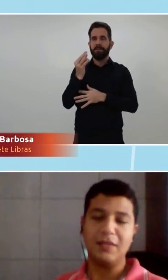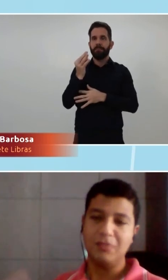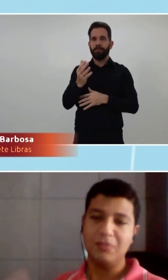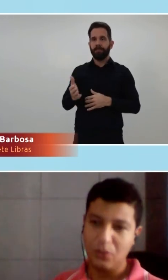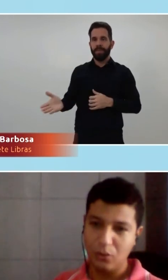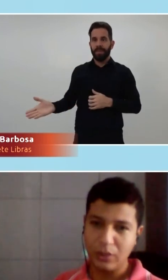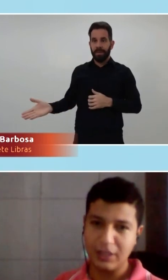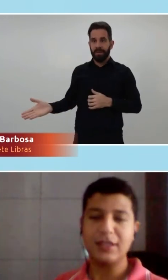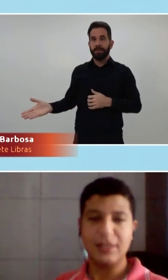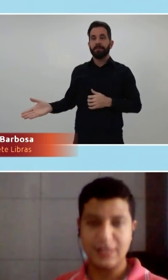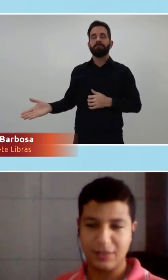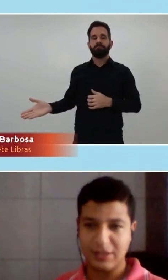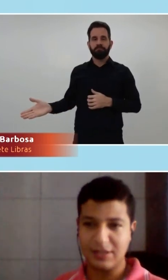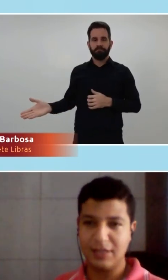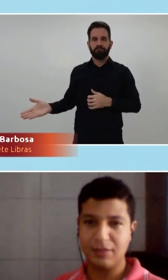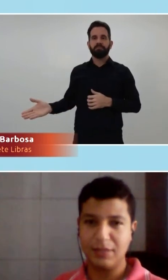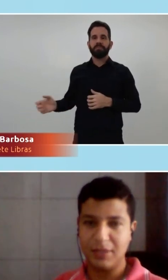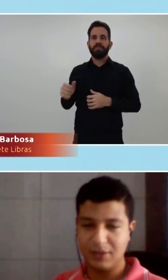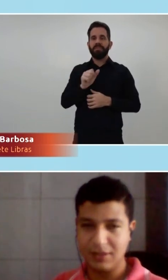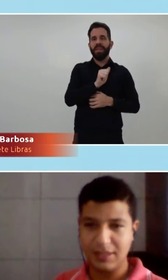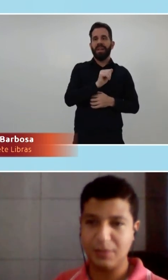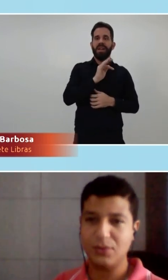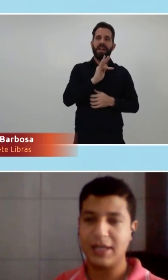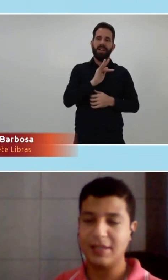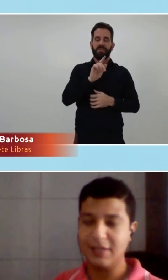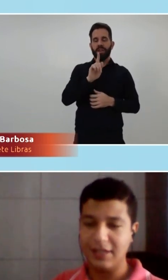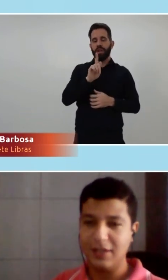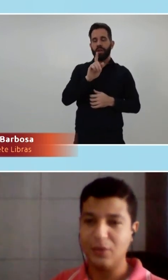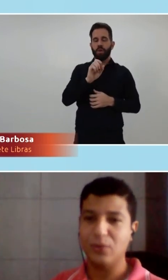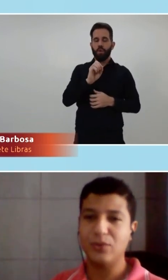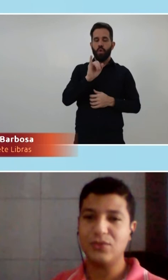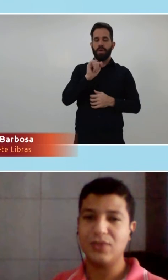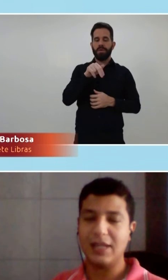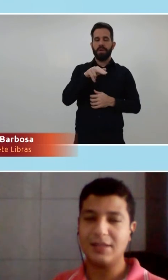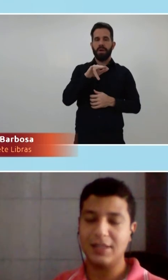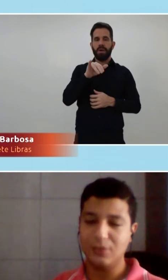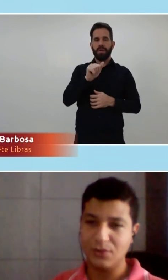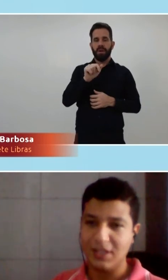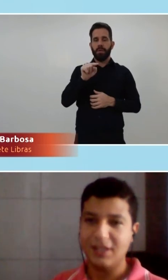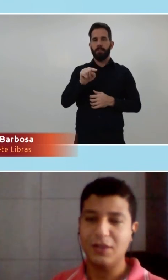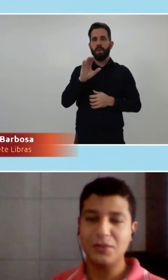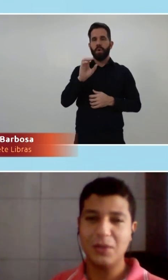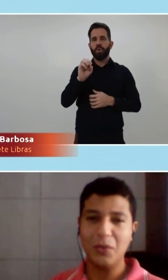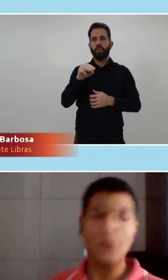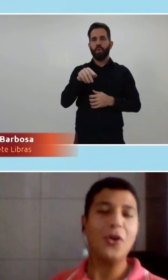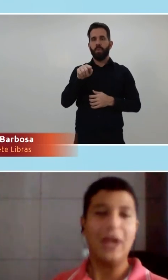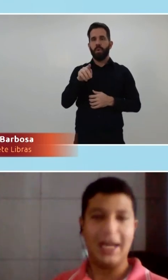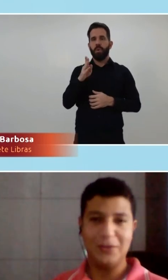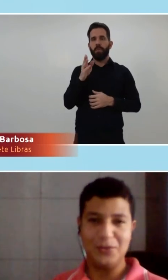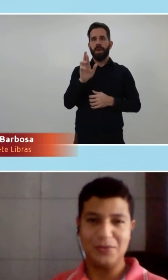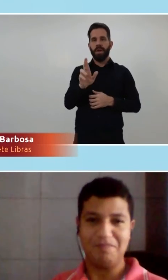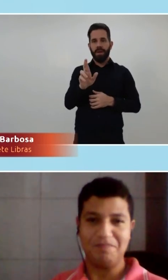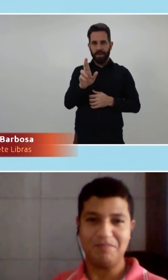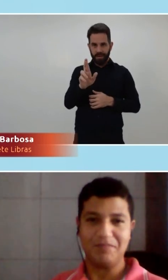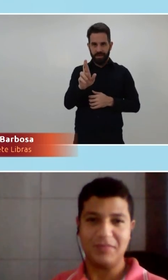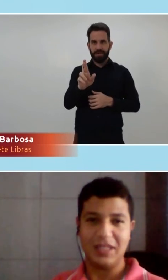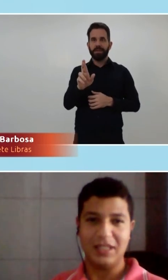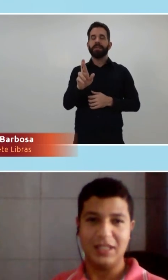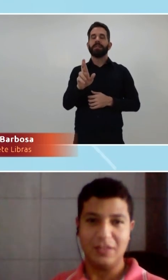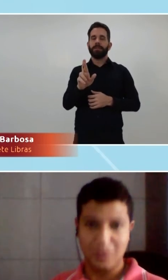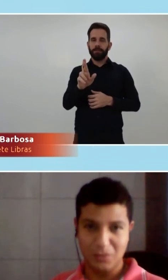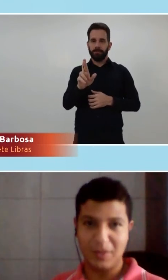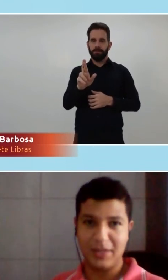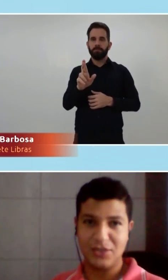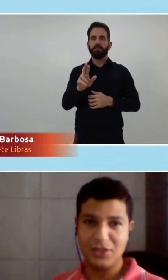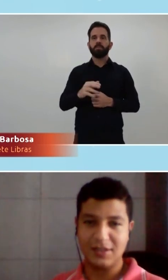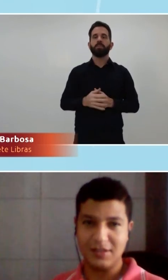afgoiania.com.br. O Goiânia, sem um acento, lembrando que sempre nos sites os acentos não são colocados.